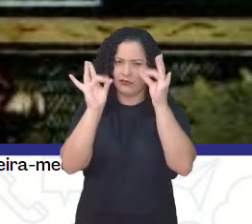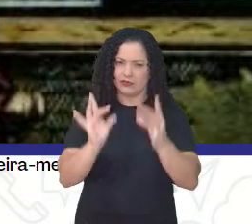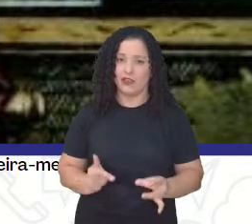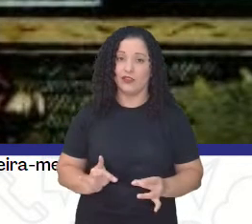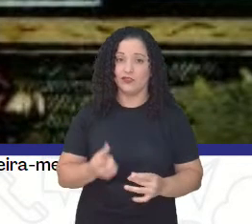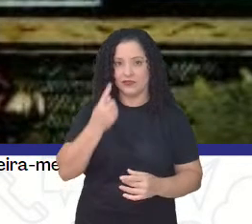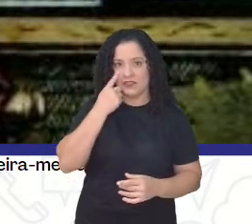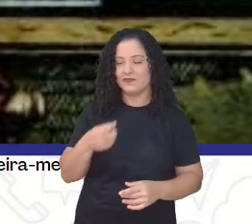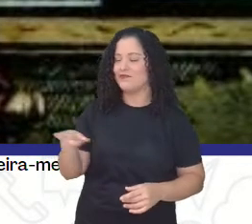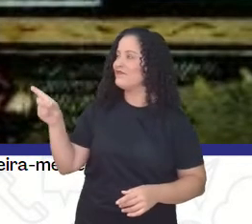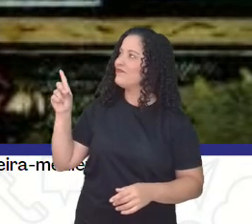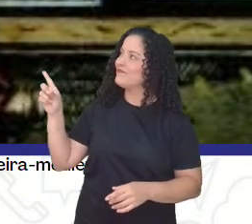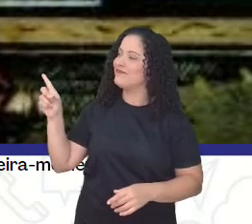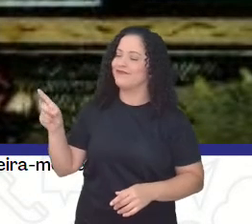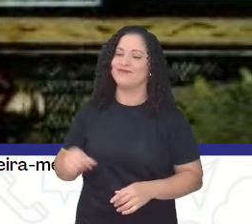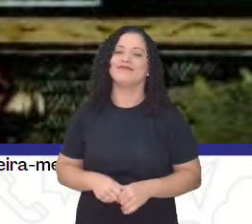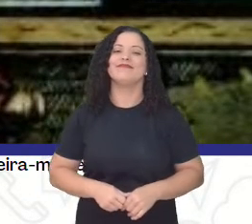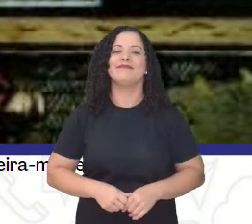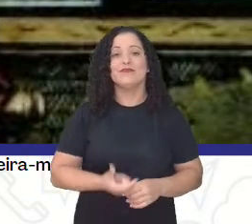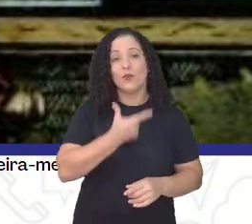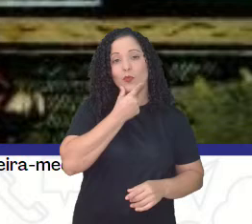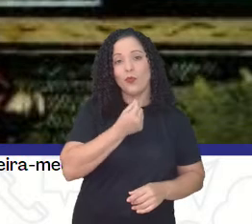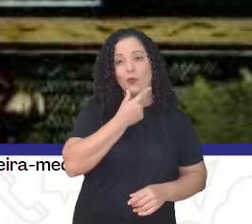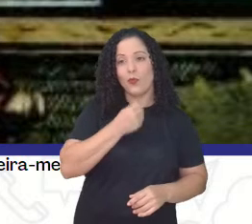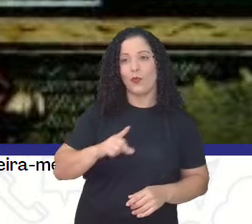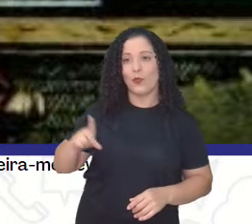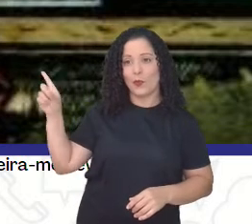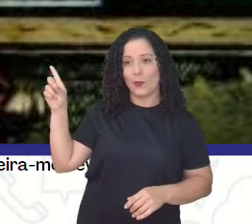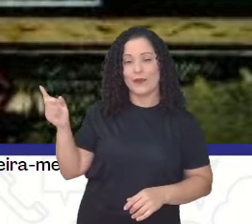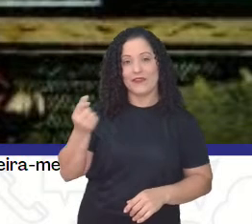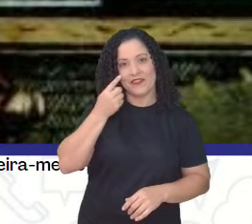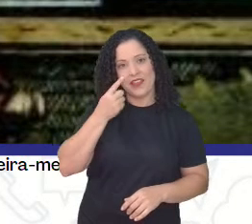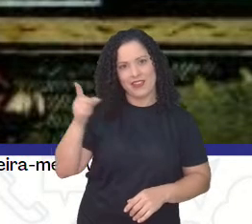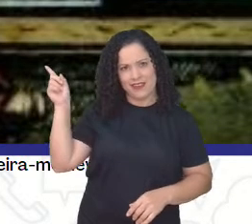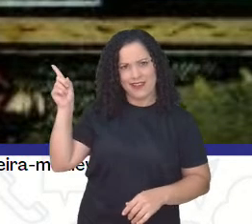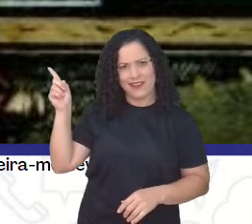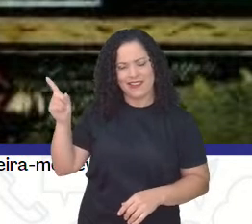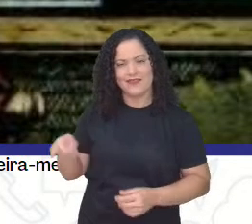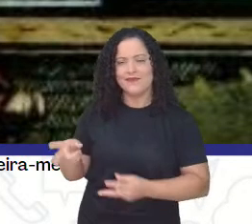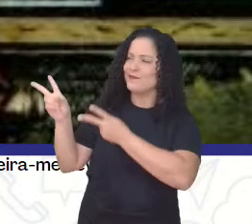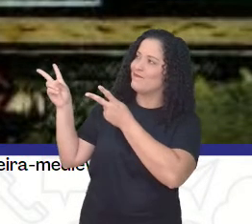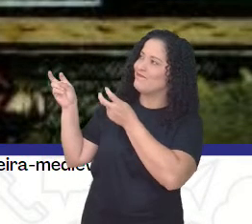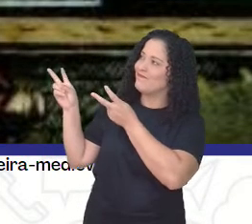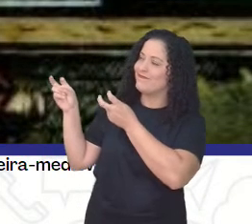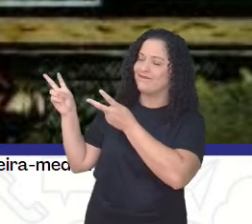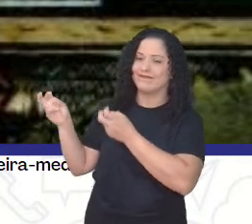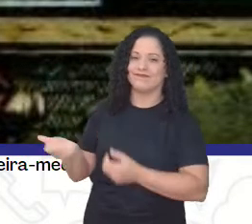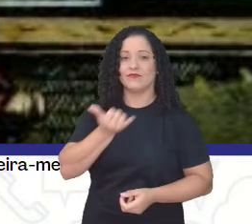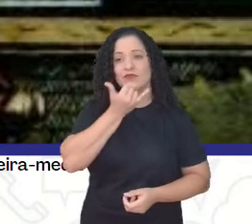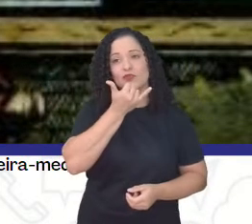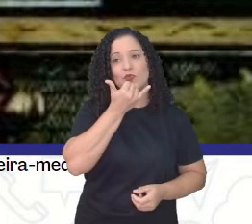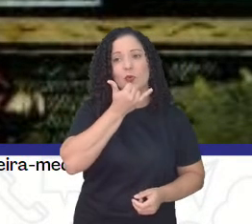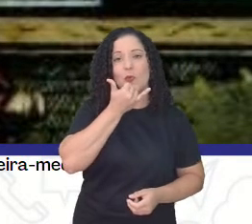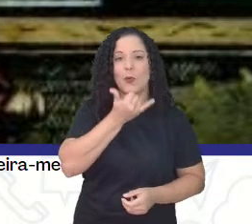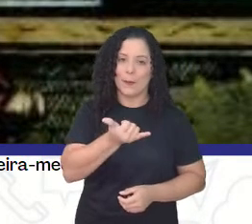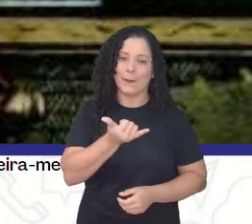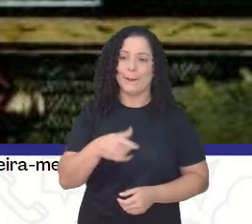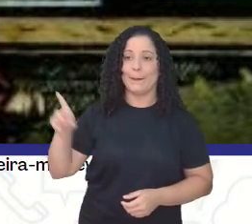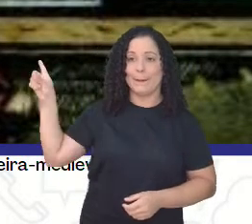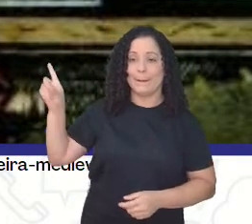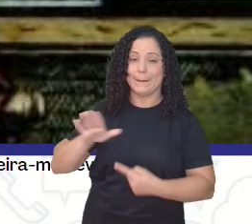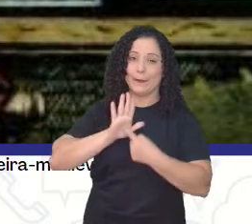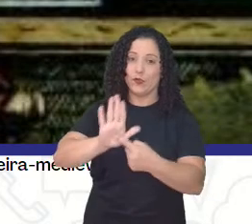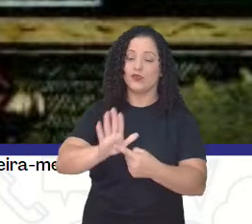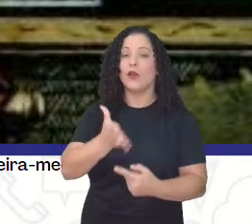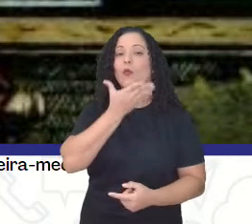olha ele aqui, ó. A gente falou dele, ó. Olha a imagem aqui. Não, perdão. Aqui a gente mostra um camarada,